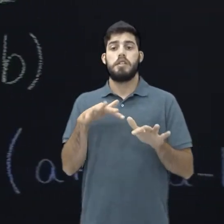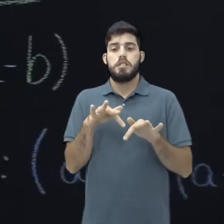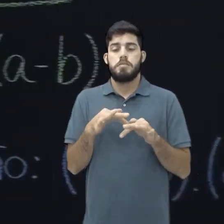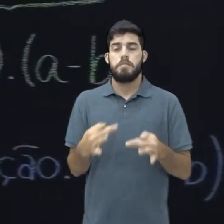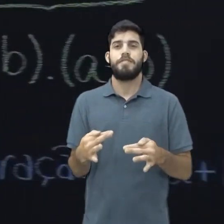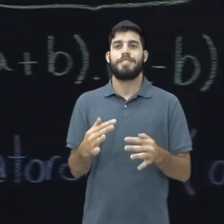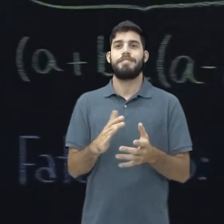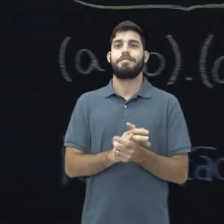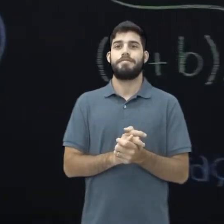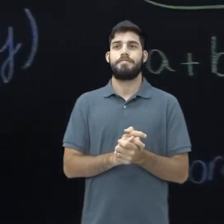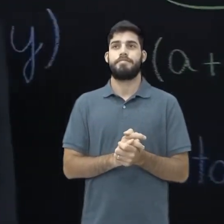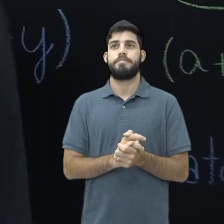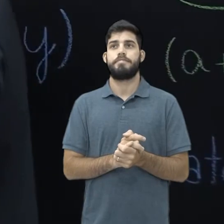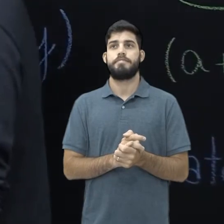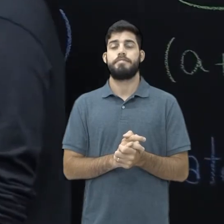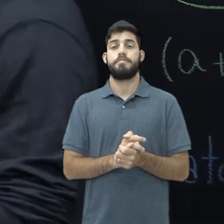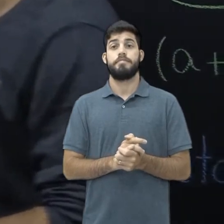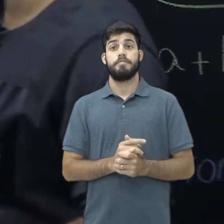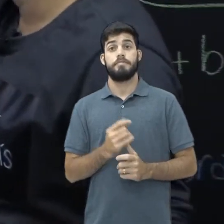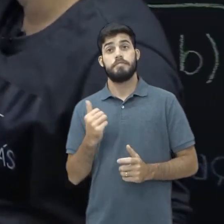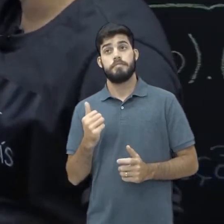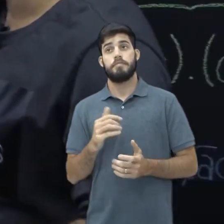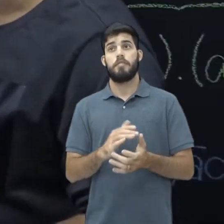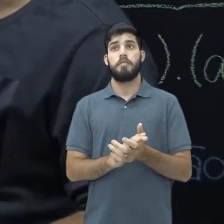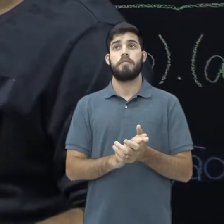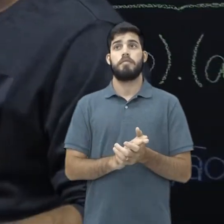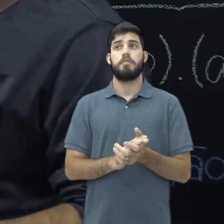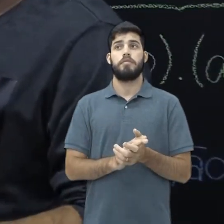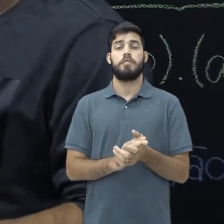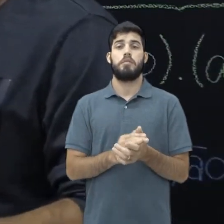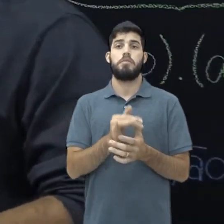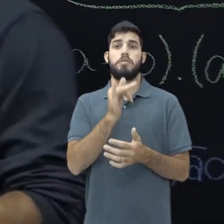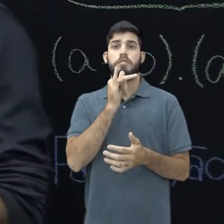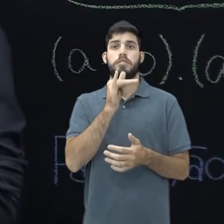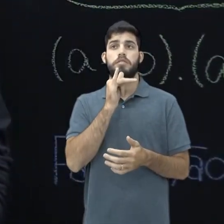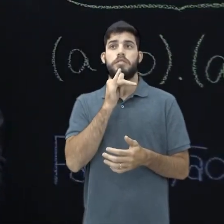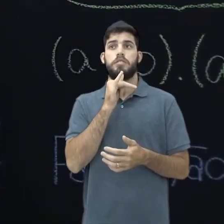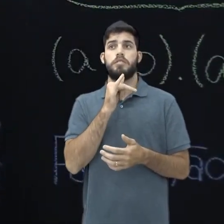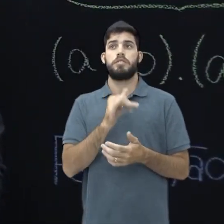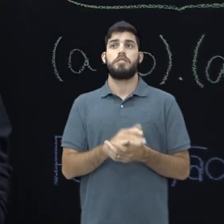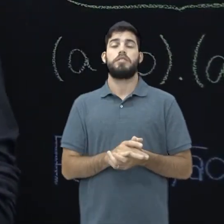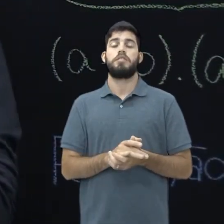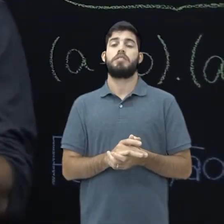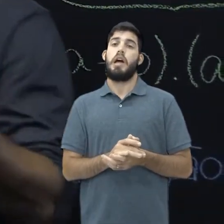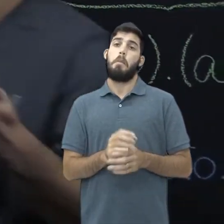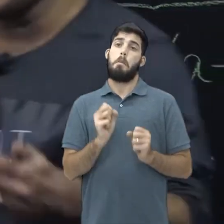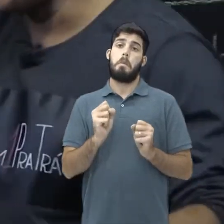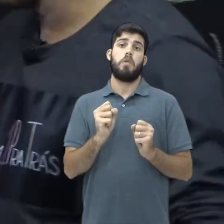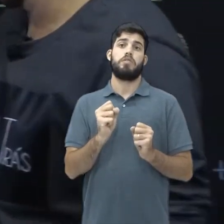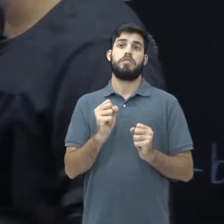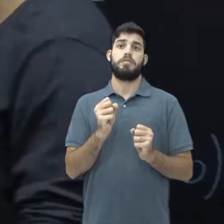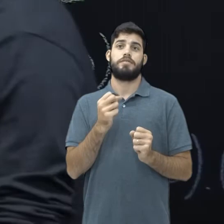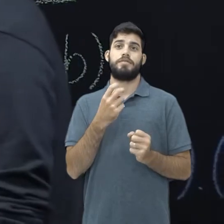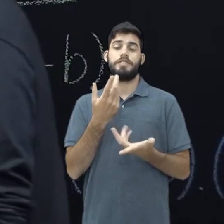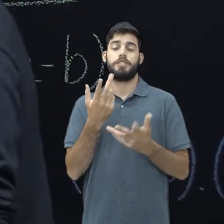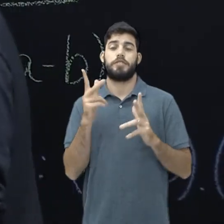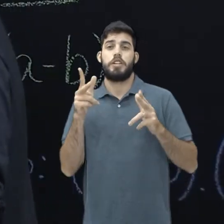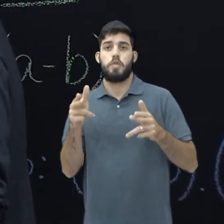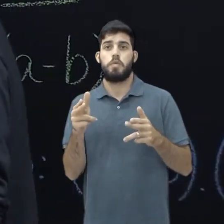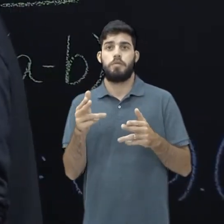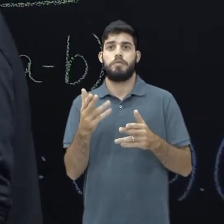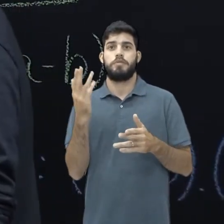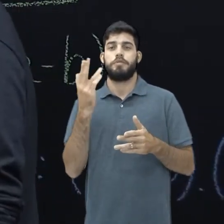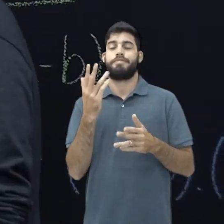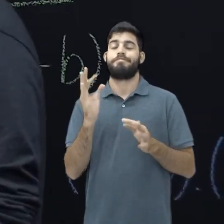E pode ser que nessa fração os fatores não sejam iguais a nenhum desses dois, mas de repente